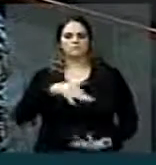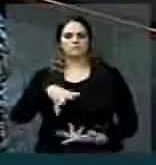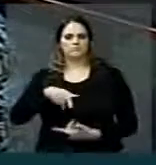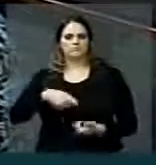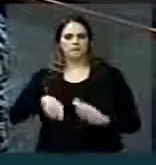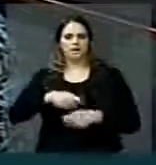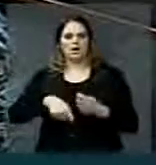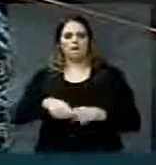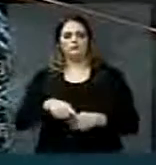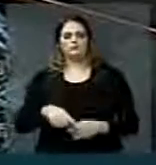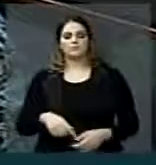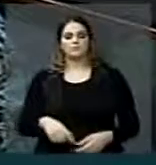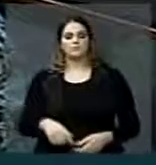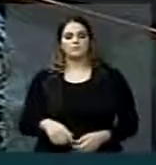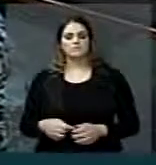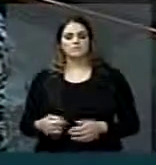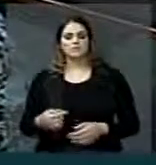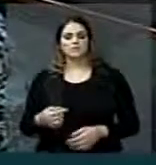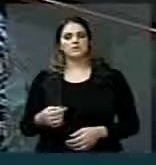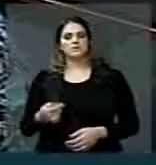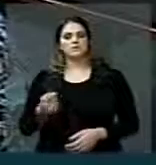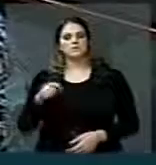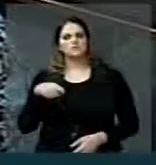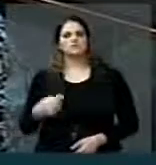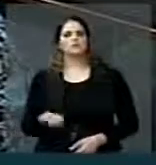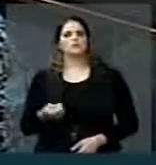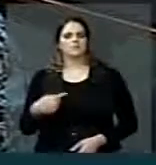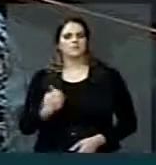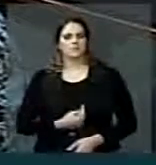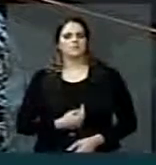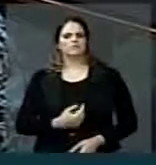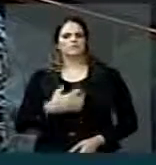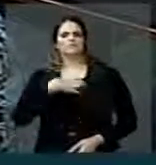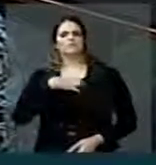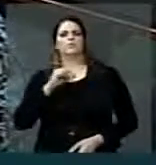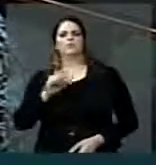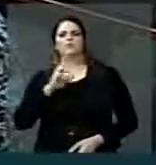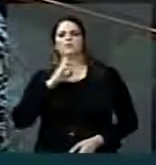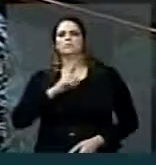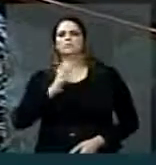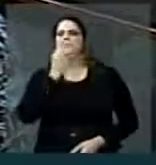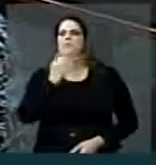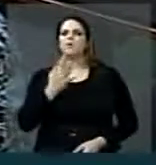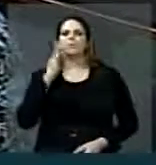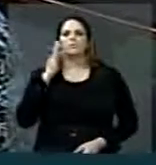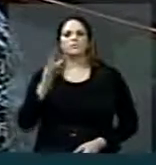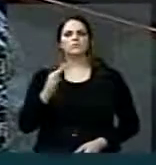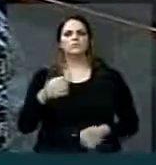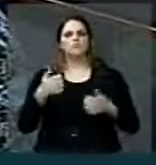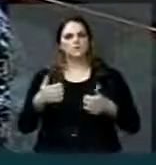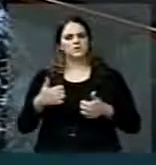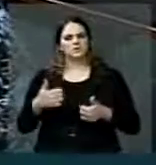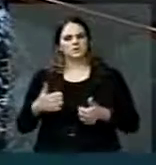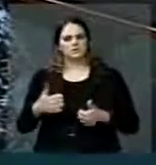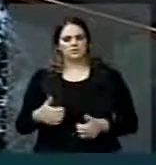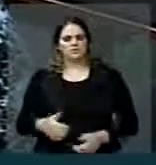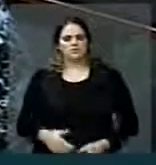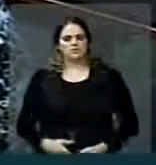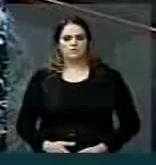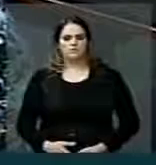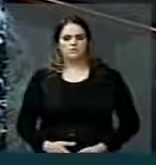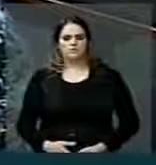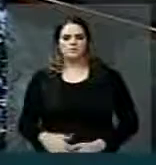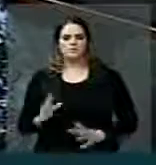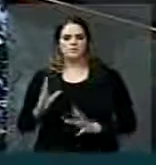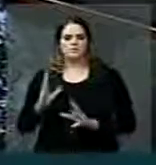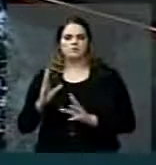isso nos sinaliza um resultado bastante promissor e positivo que vem se